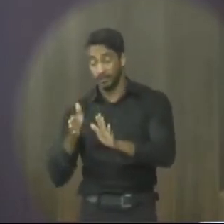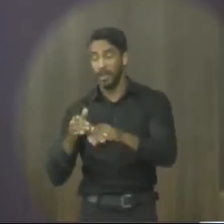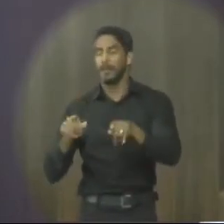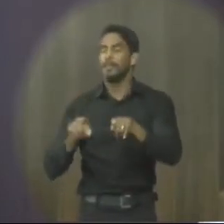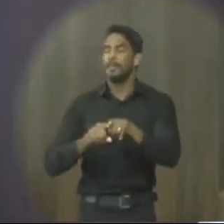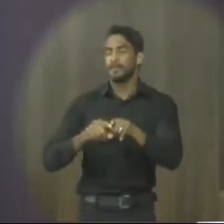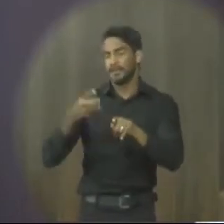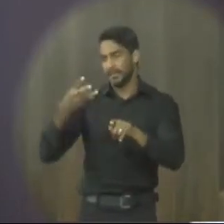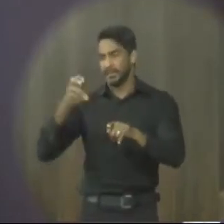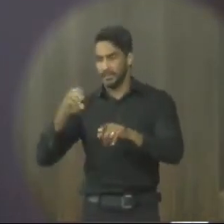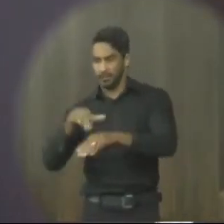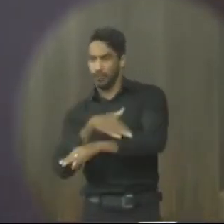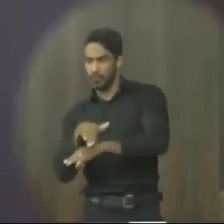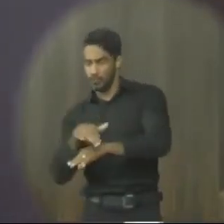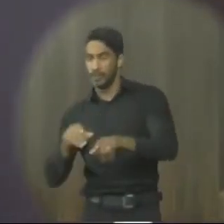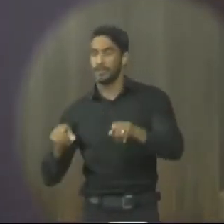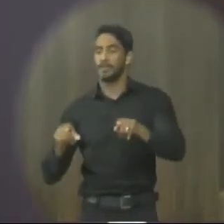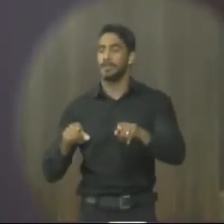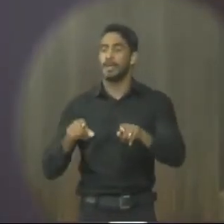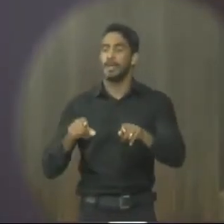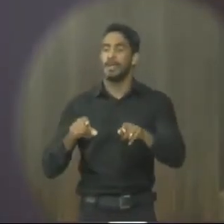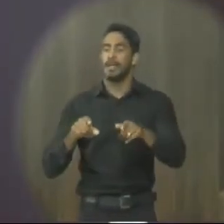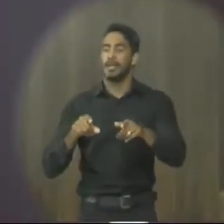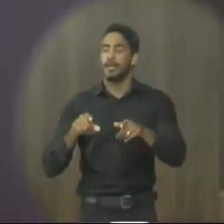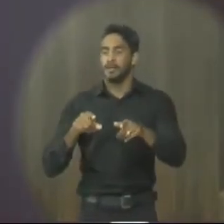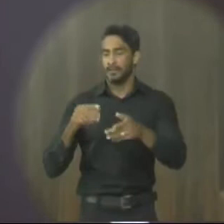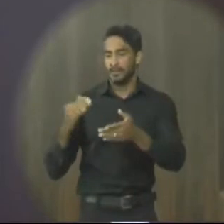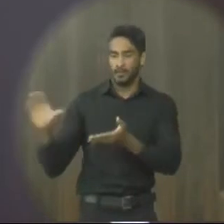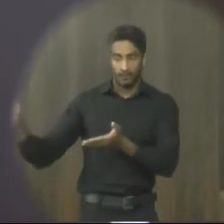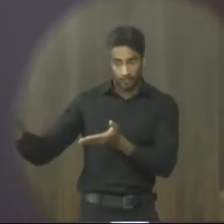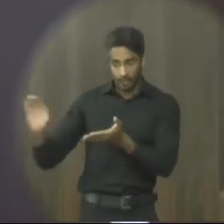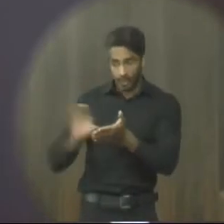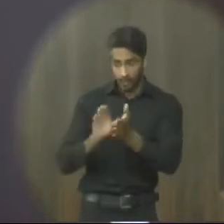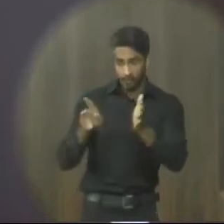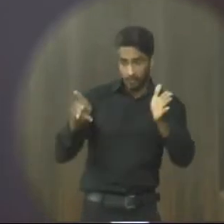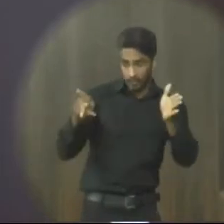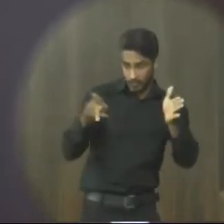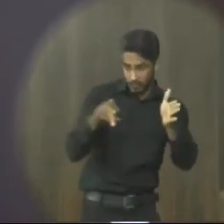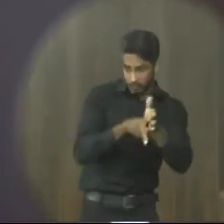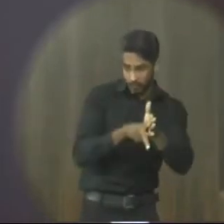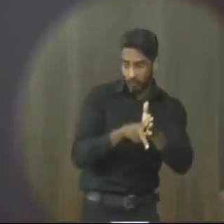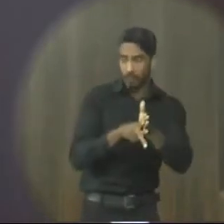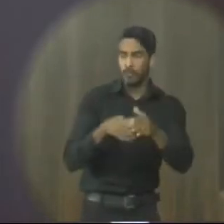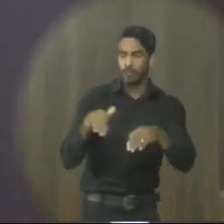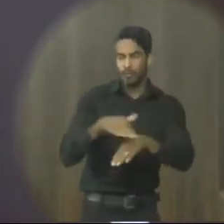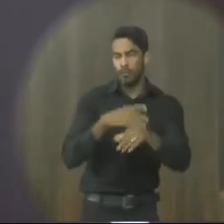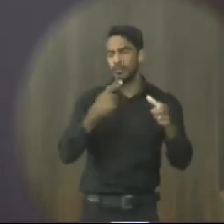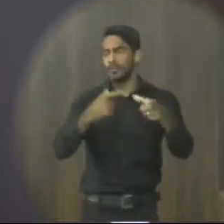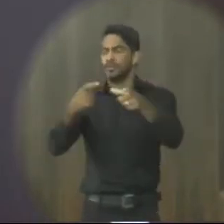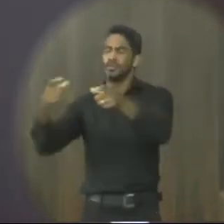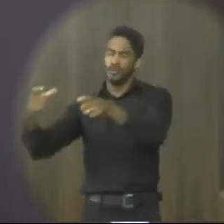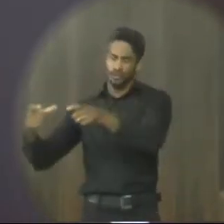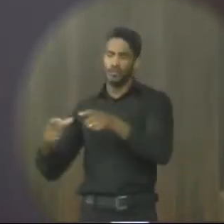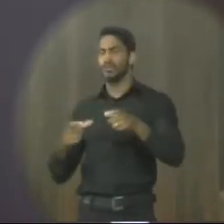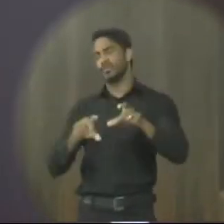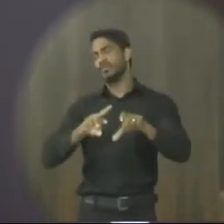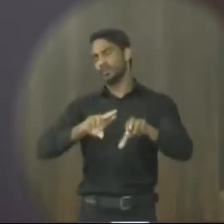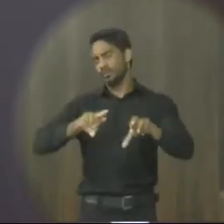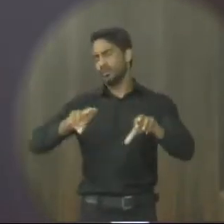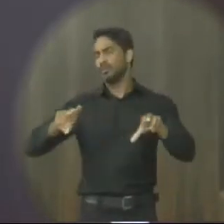dessas 35 ruas, que são investimentos de recurso próprio, ruas em todos os bairros, né?